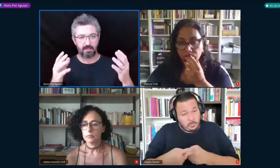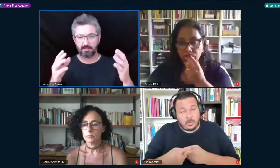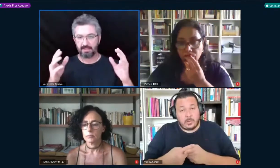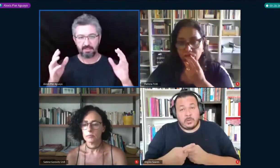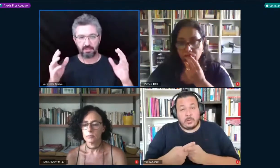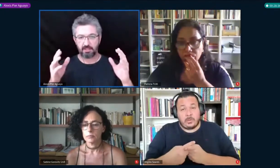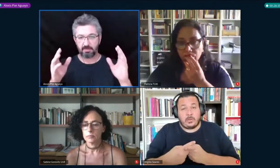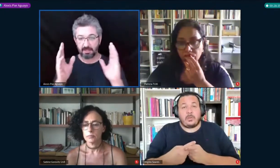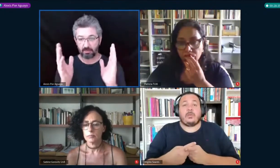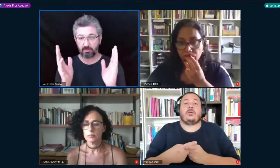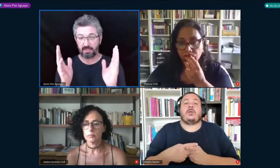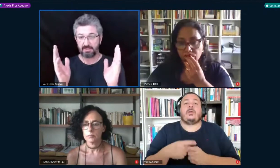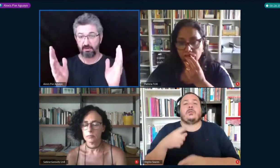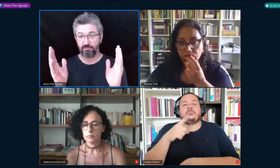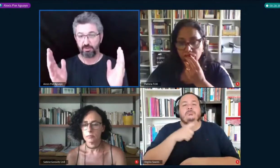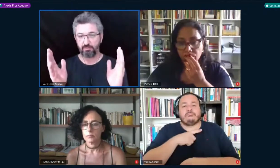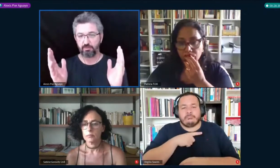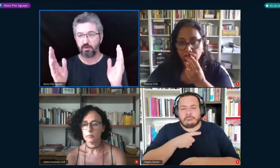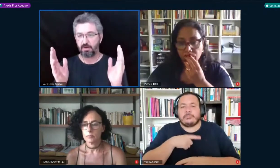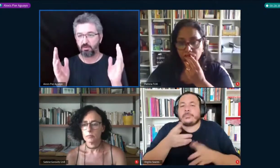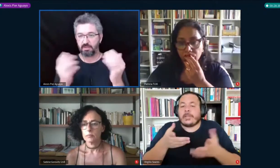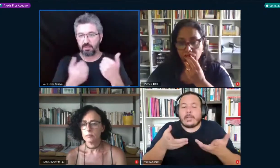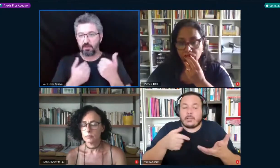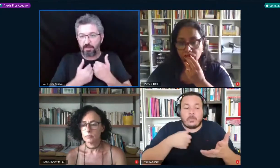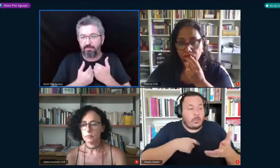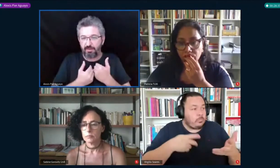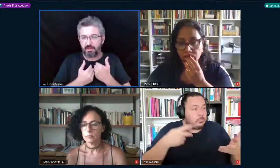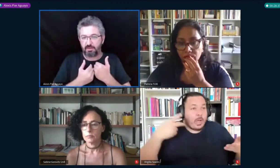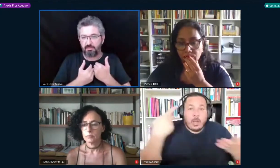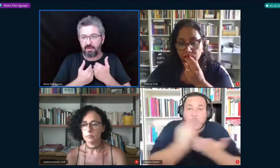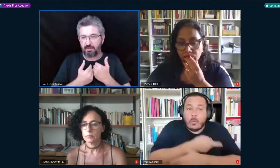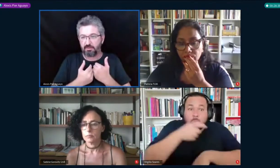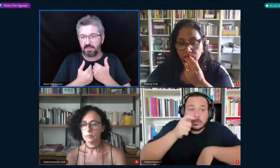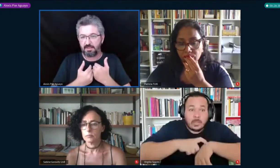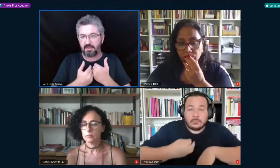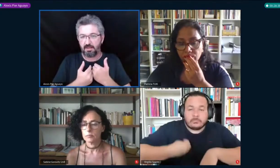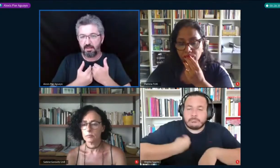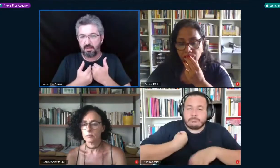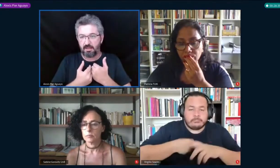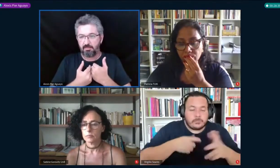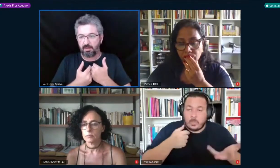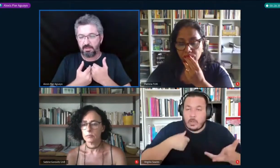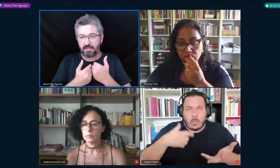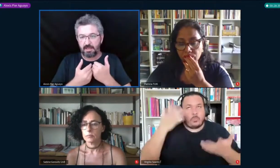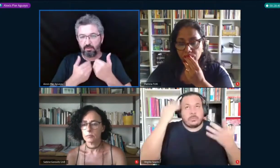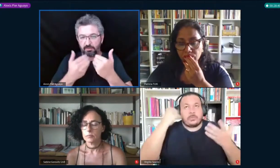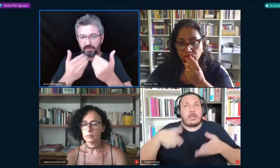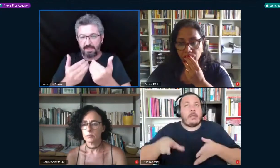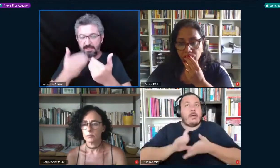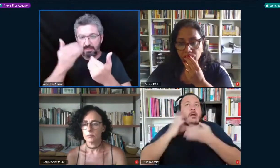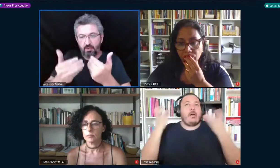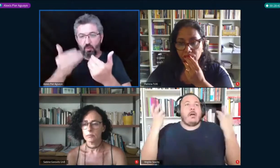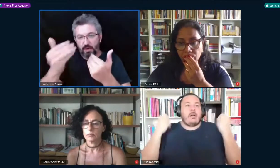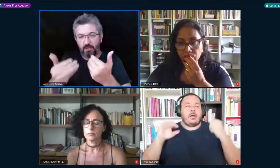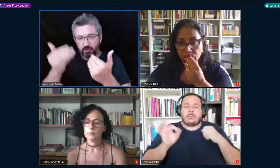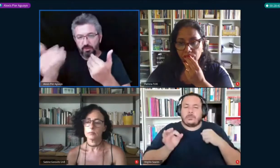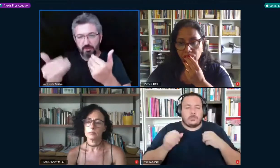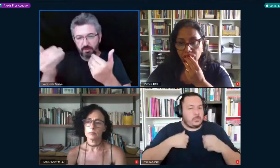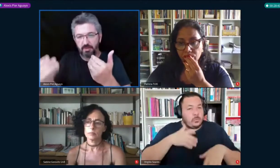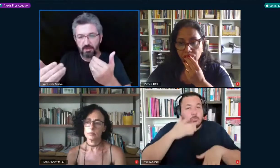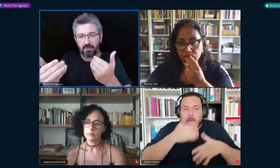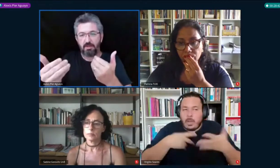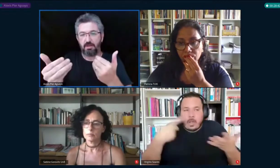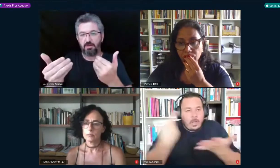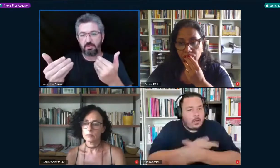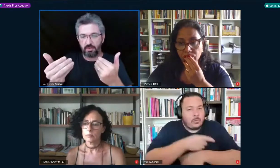conta dessa dinâmica que acontece ao vivo. Não é uma coisa que eu prevejo que vai acontecer, é uma coisa que acontece